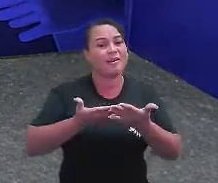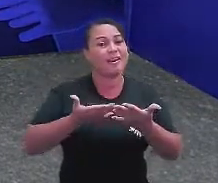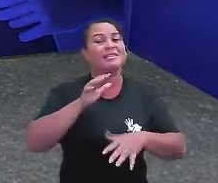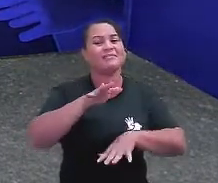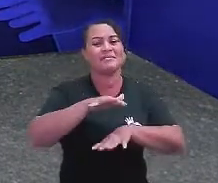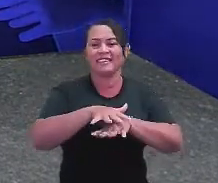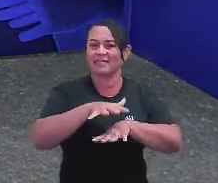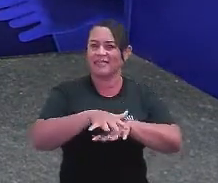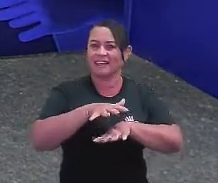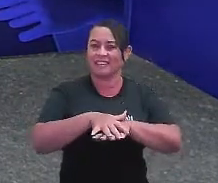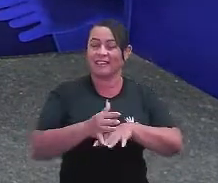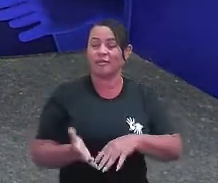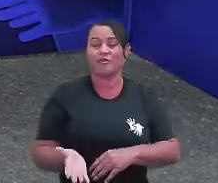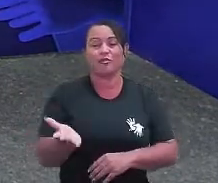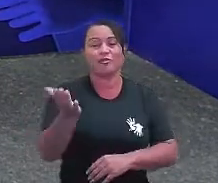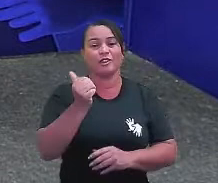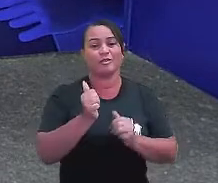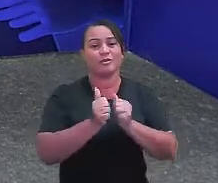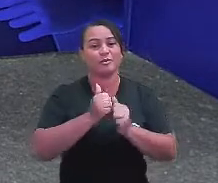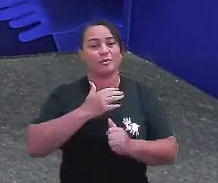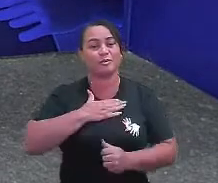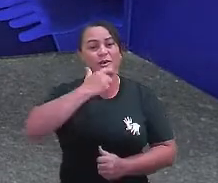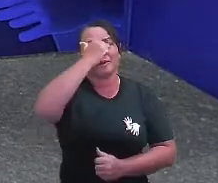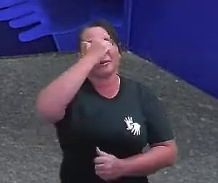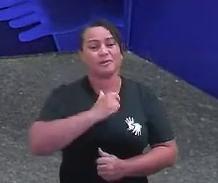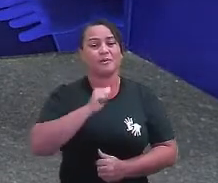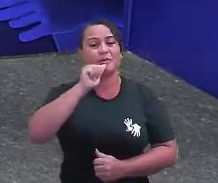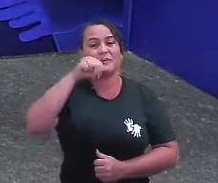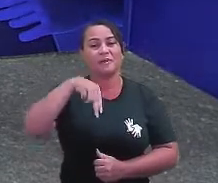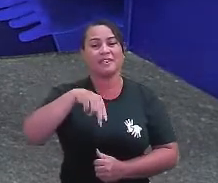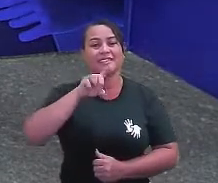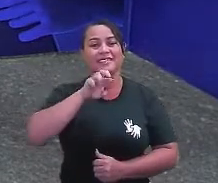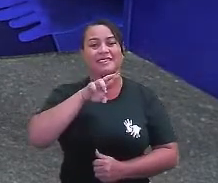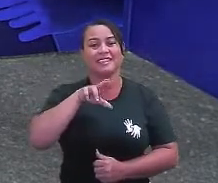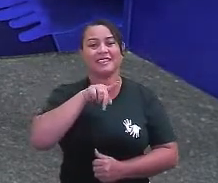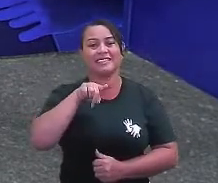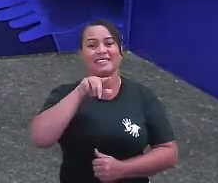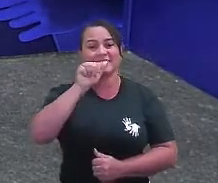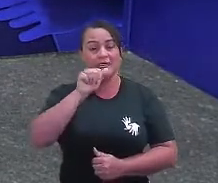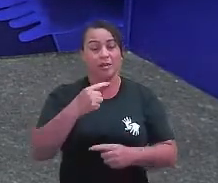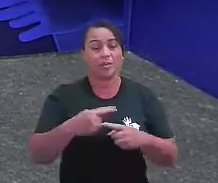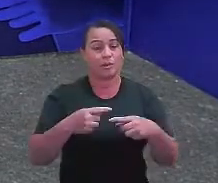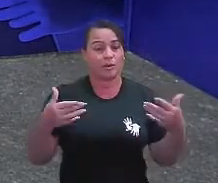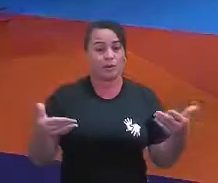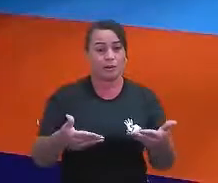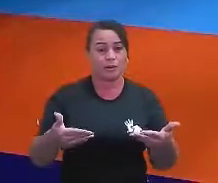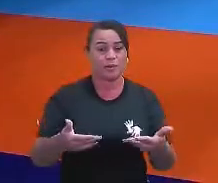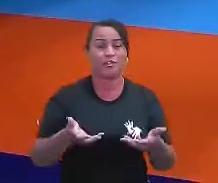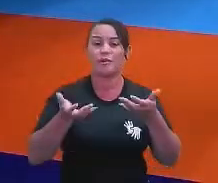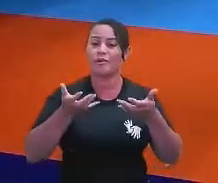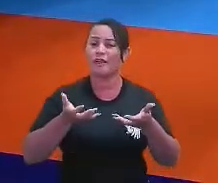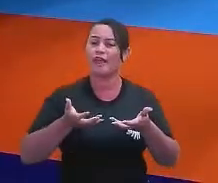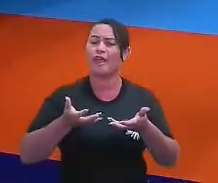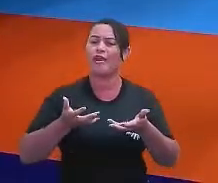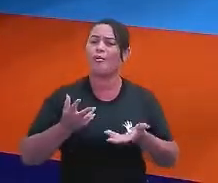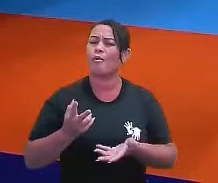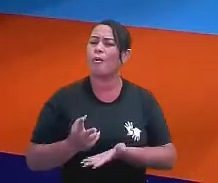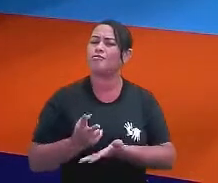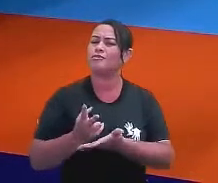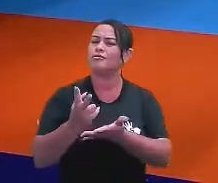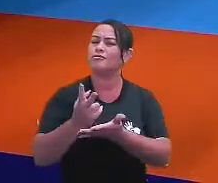de matemática. Então, vem comigo, Andresa Sacramento, porque hoje eu quero